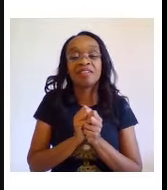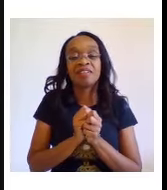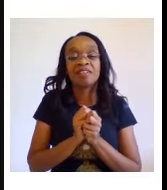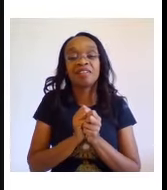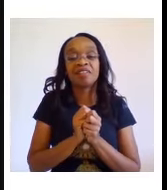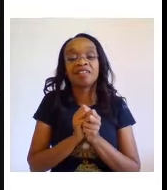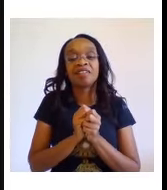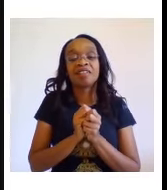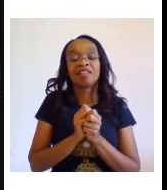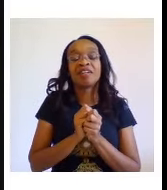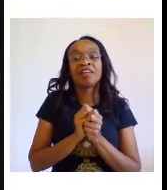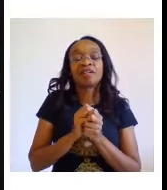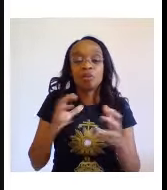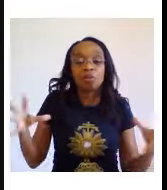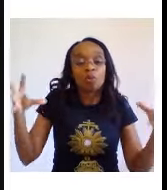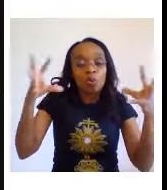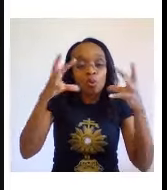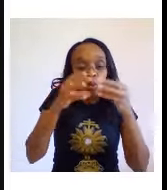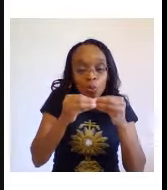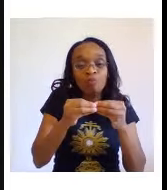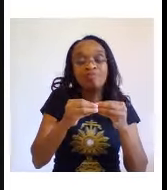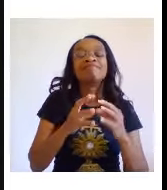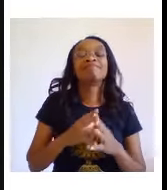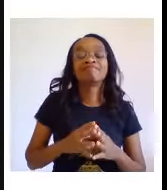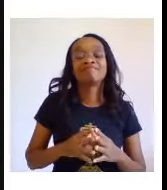tão completamente sintetizado, né?